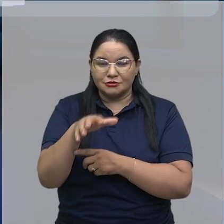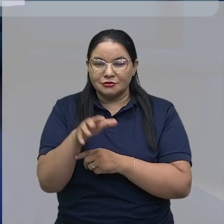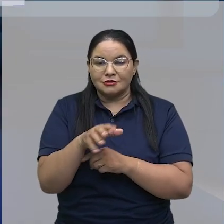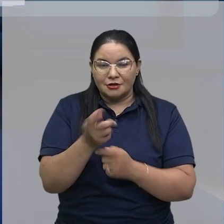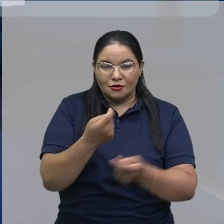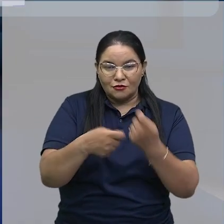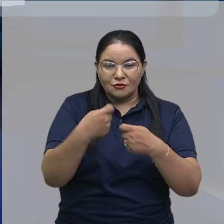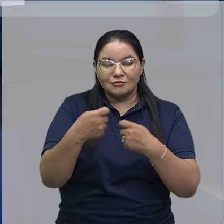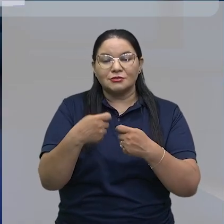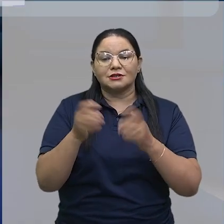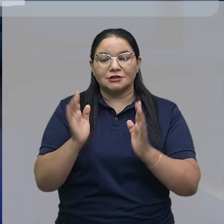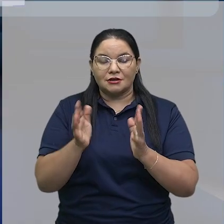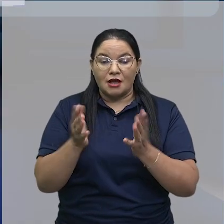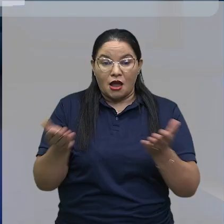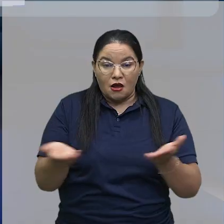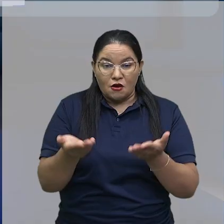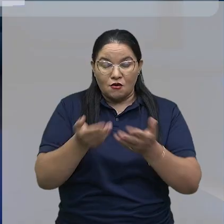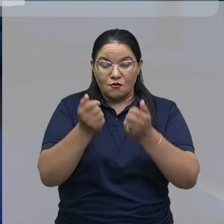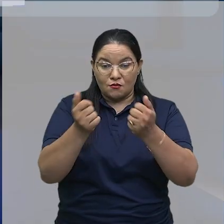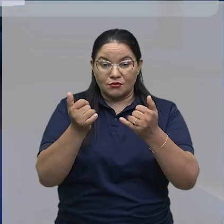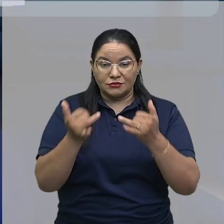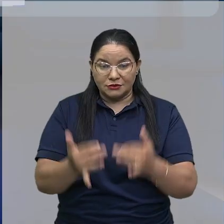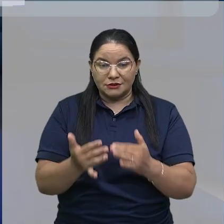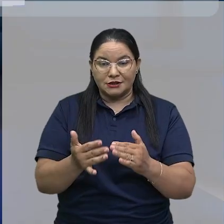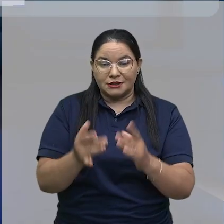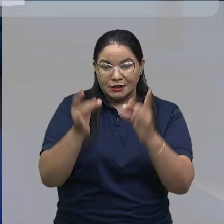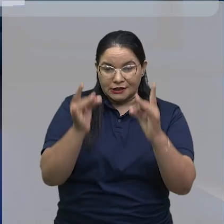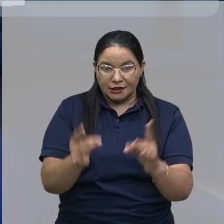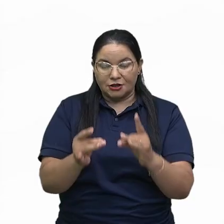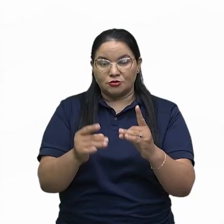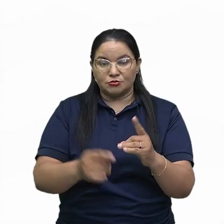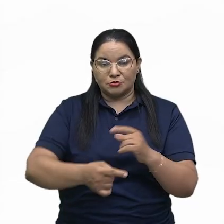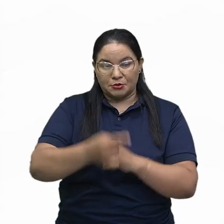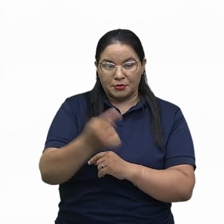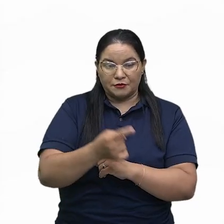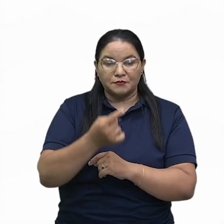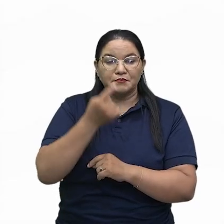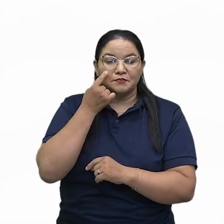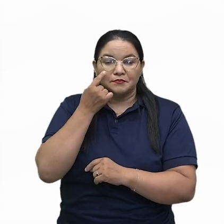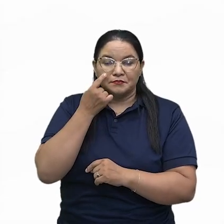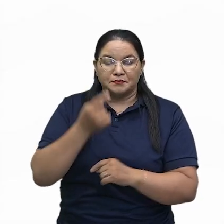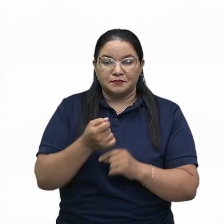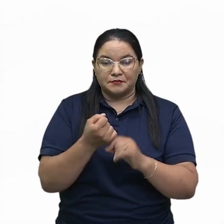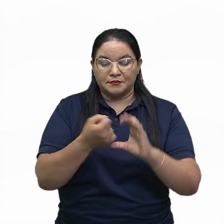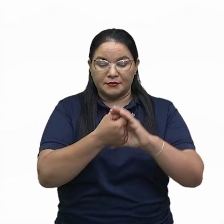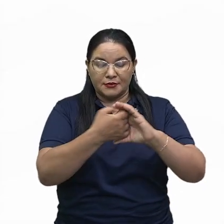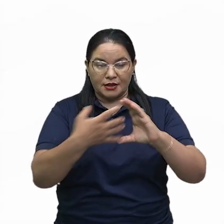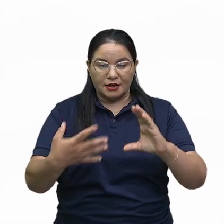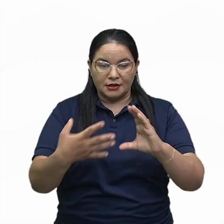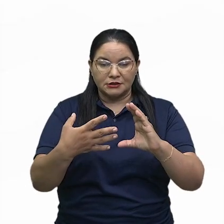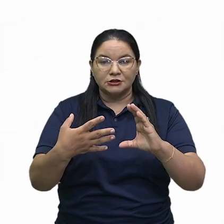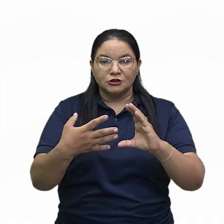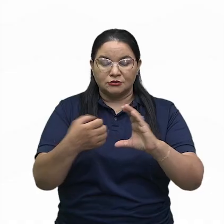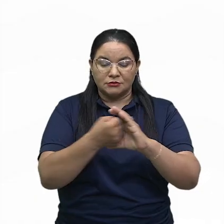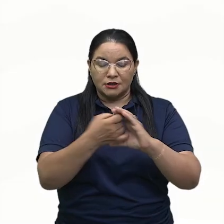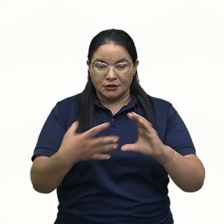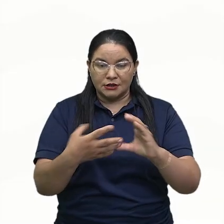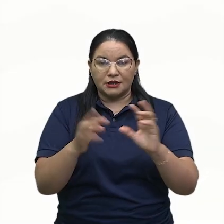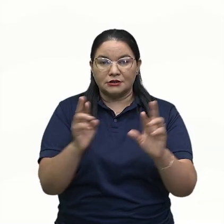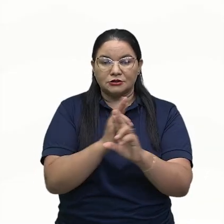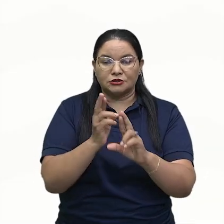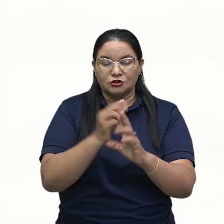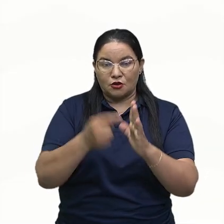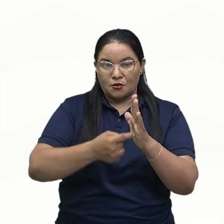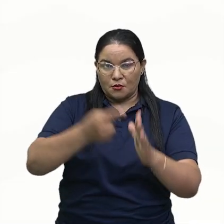vou caracterizá-los com mais detalhes, a começar com o setor primário. Observe aqui as principais características do setor primário.